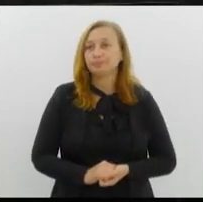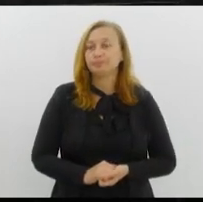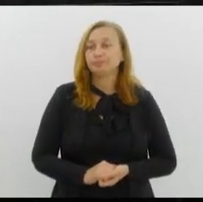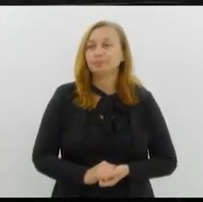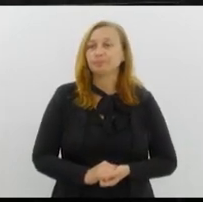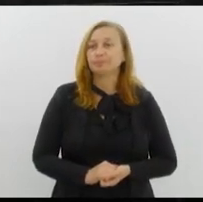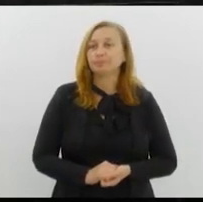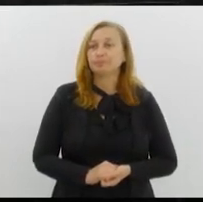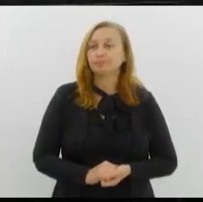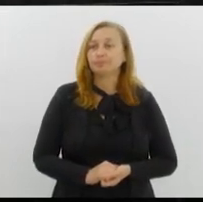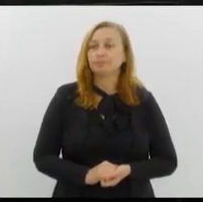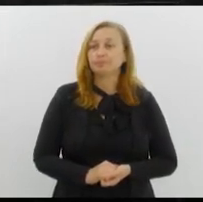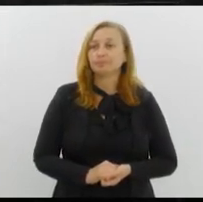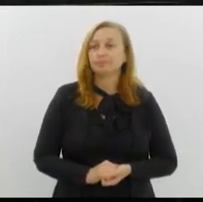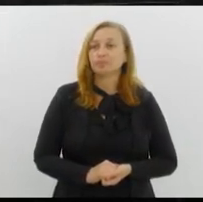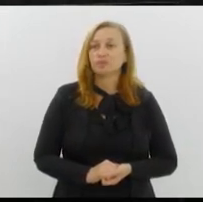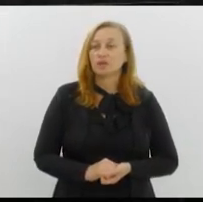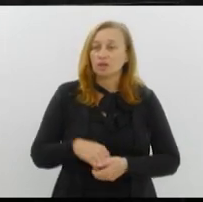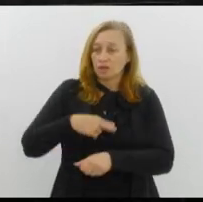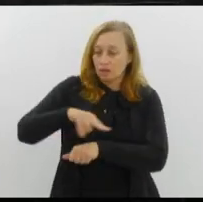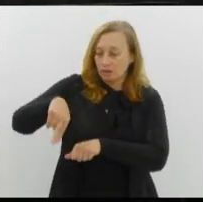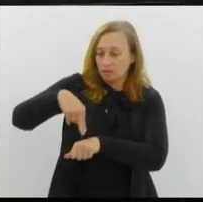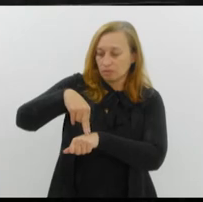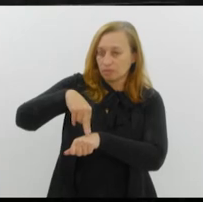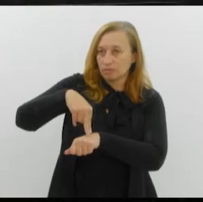tomados com a União.